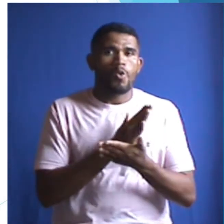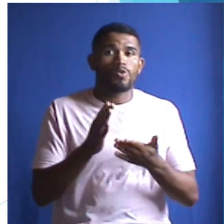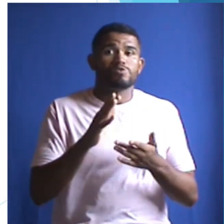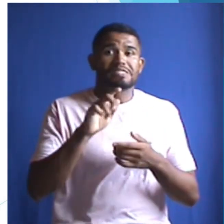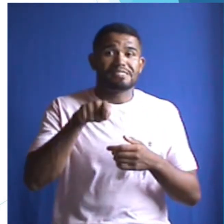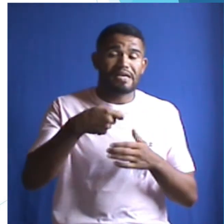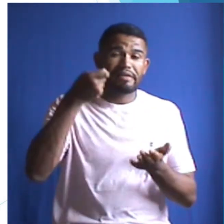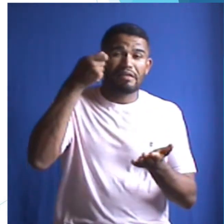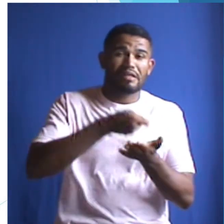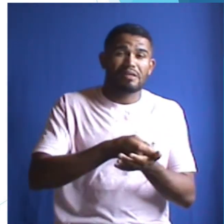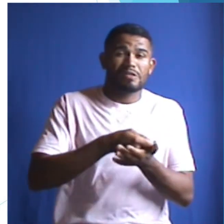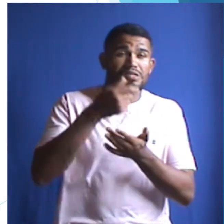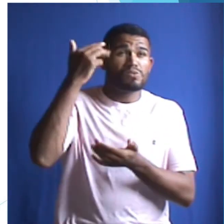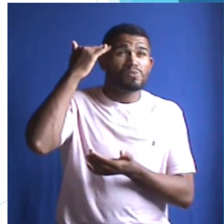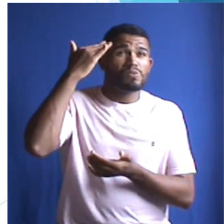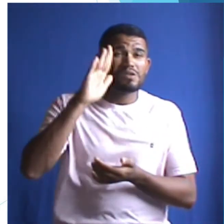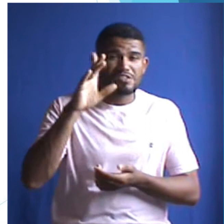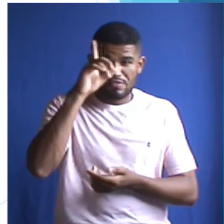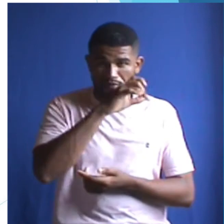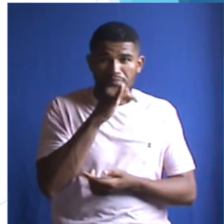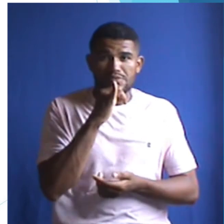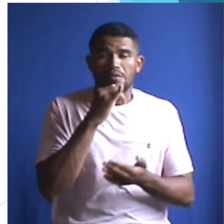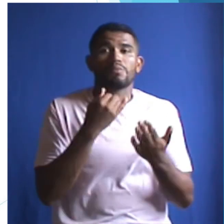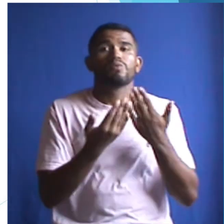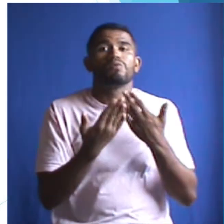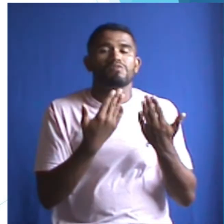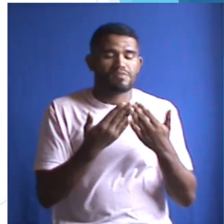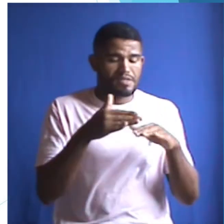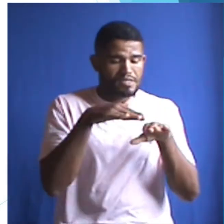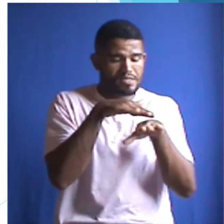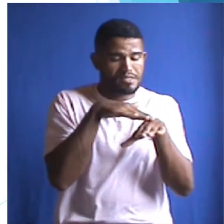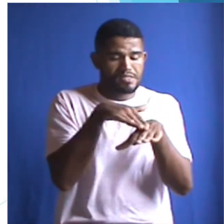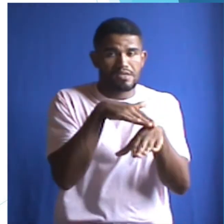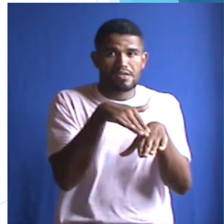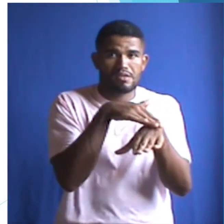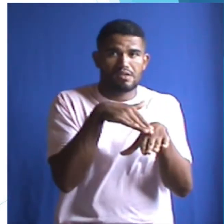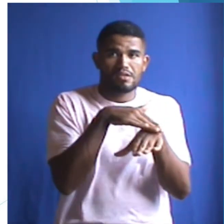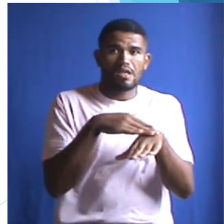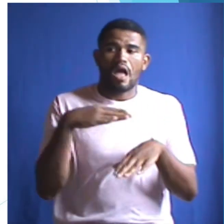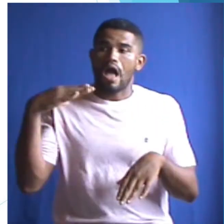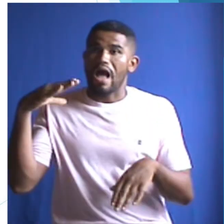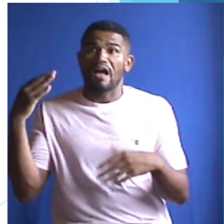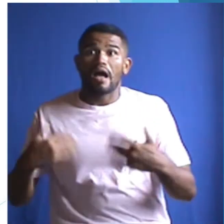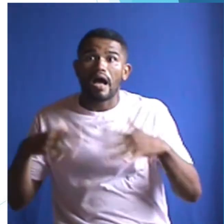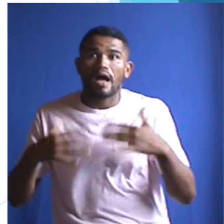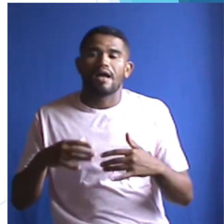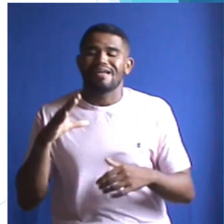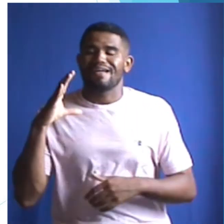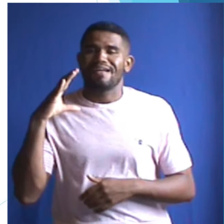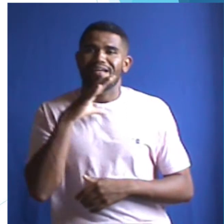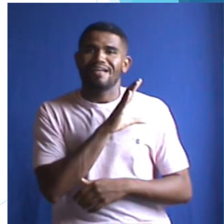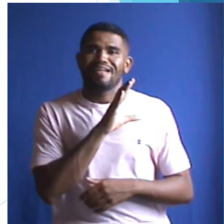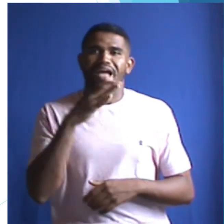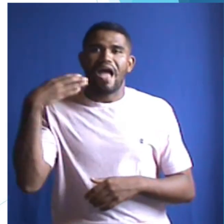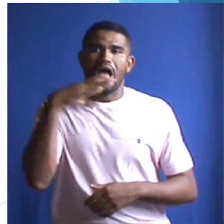Há também sinais arbitrários, como, por exemplo, o sinal de conversar ou o sinal de depressa. Pode ser que você